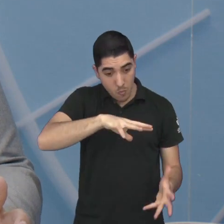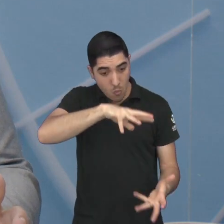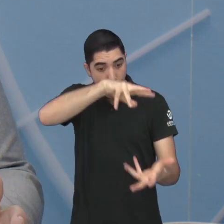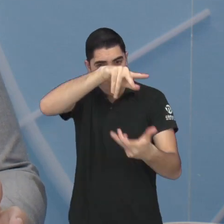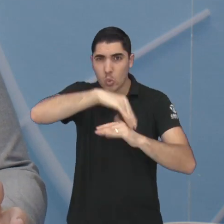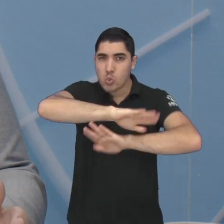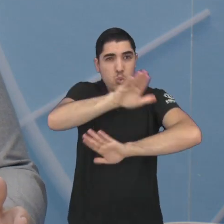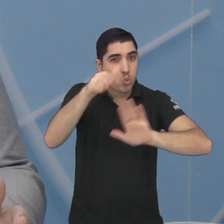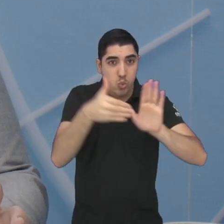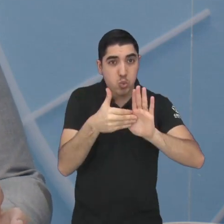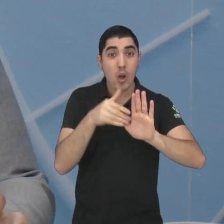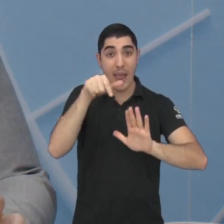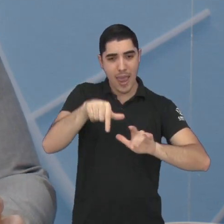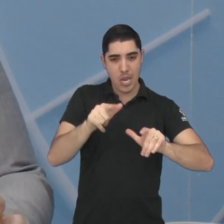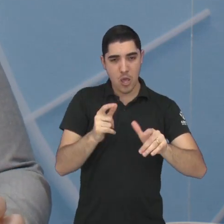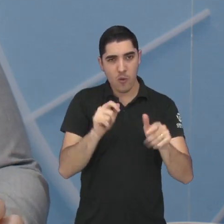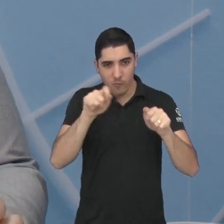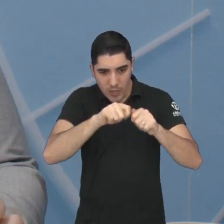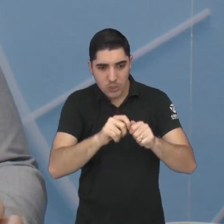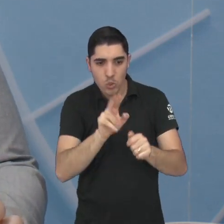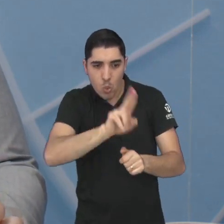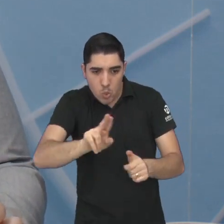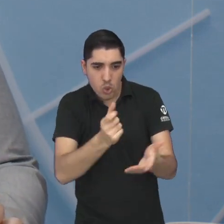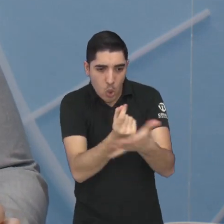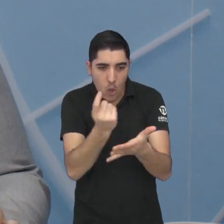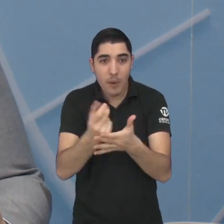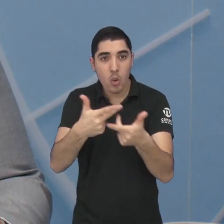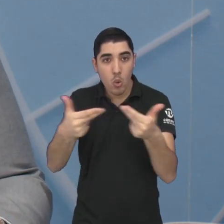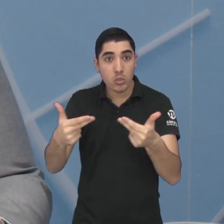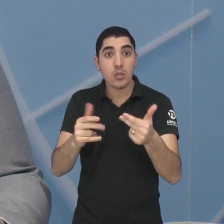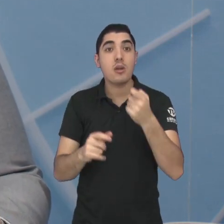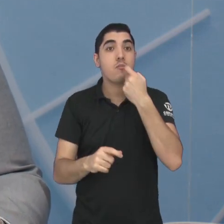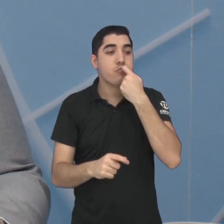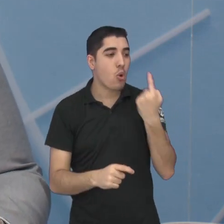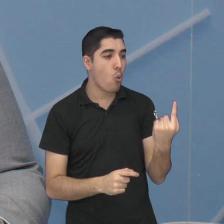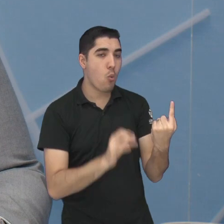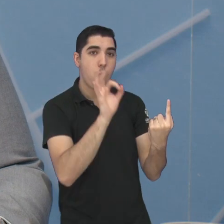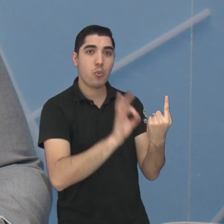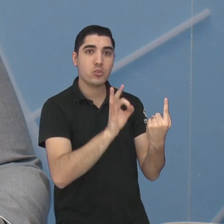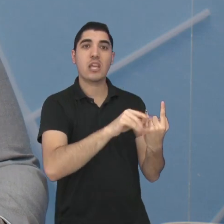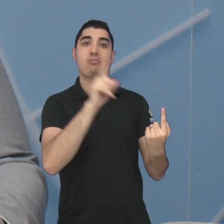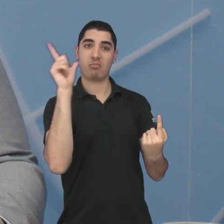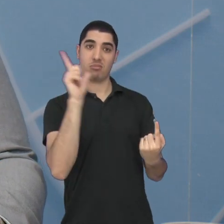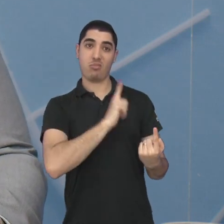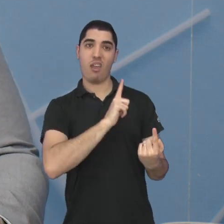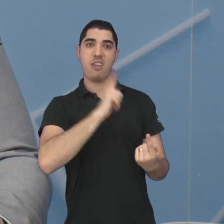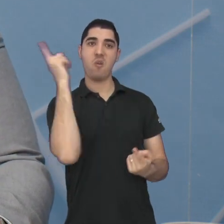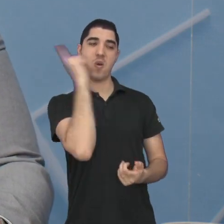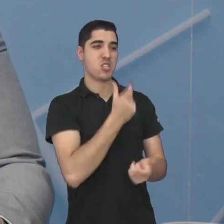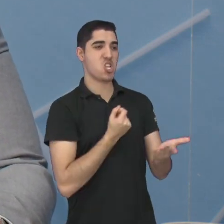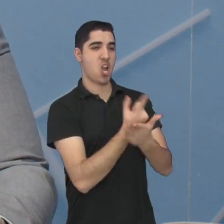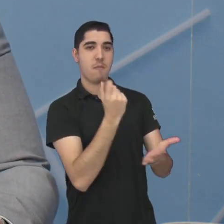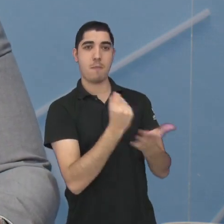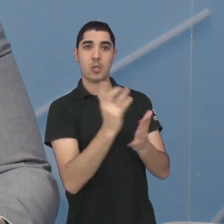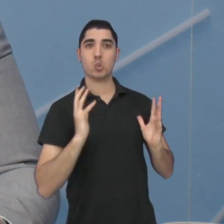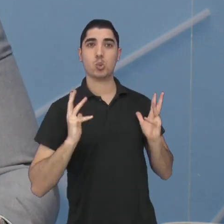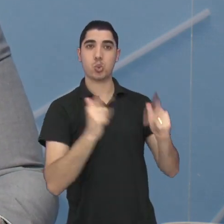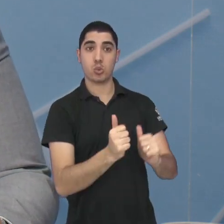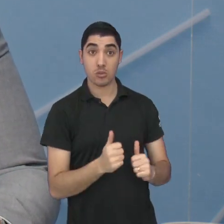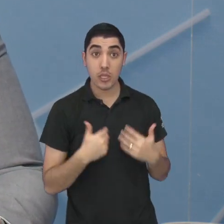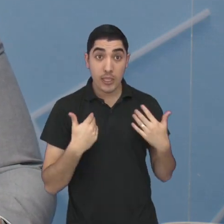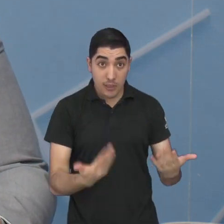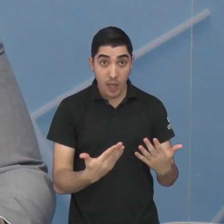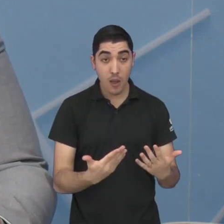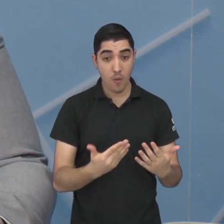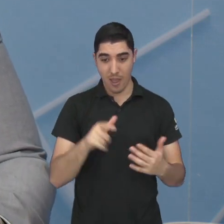apropriada, é acumulada, concentrada em 1% da população. Ou seja, a riqueza que as pessoas produzem não